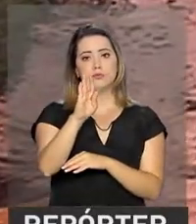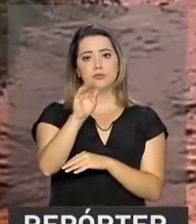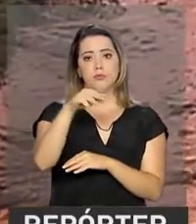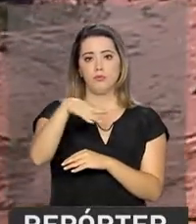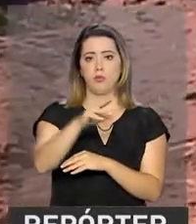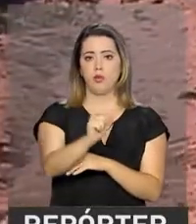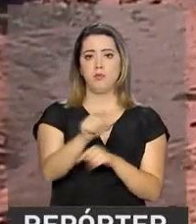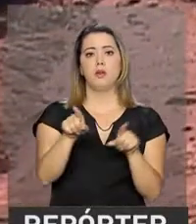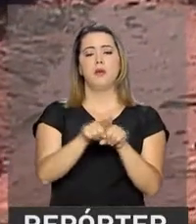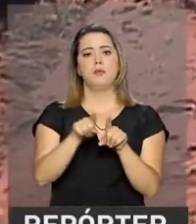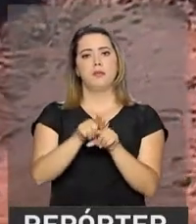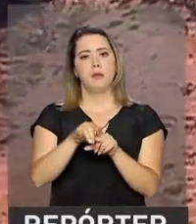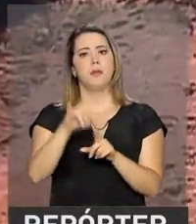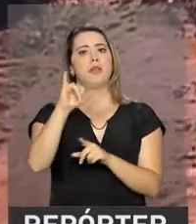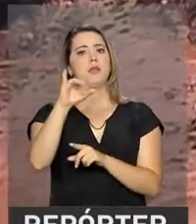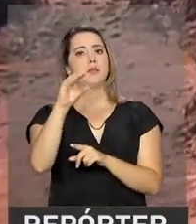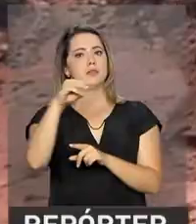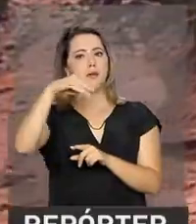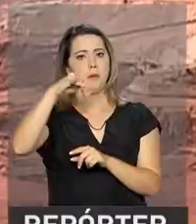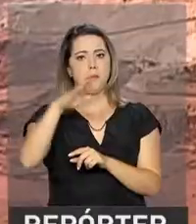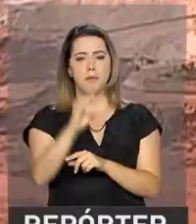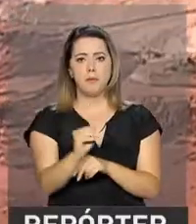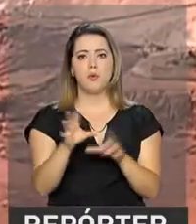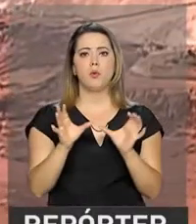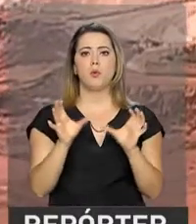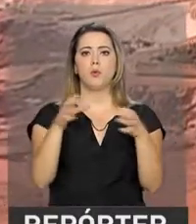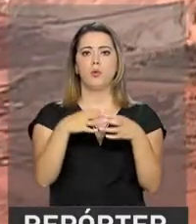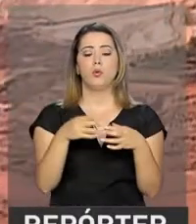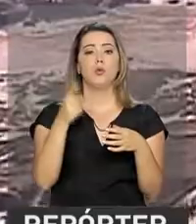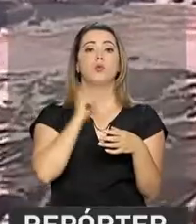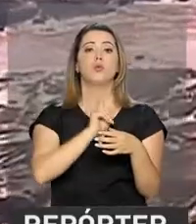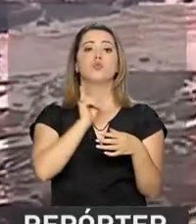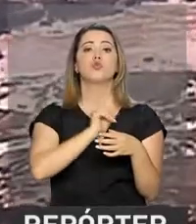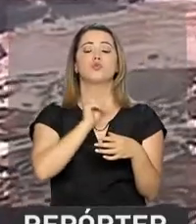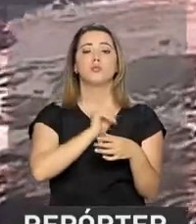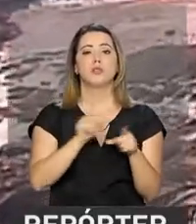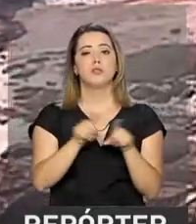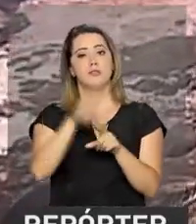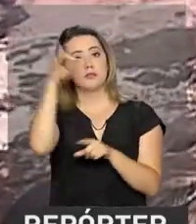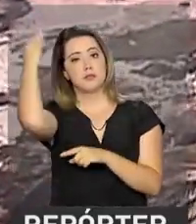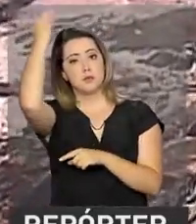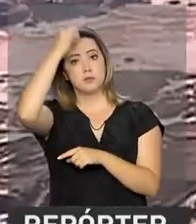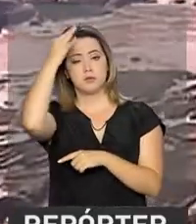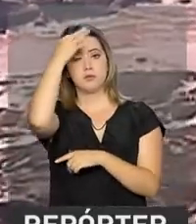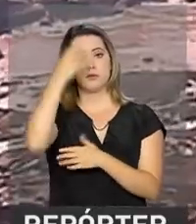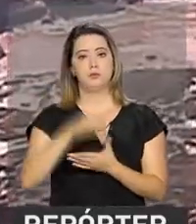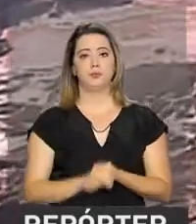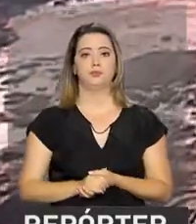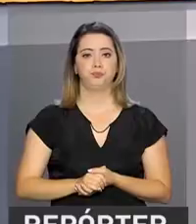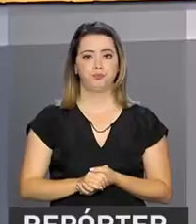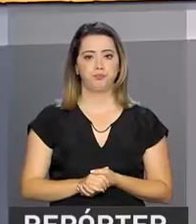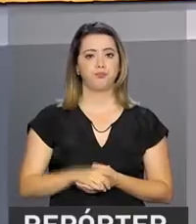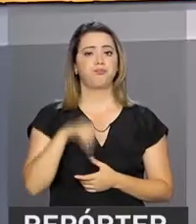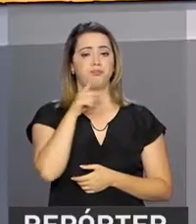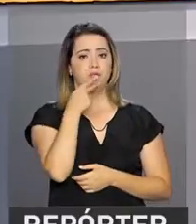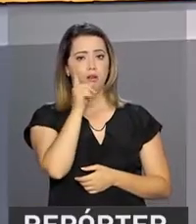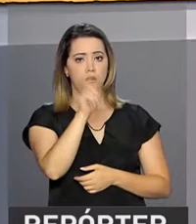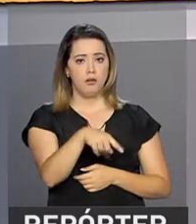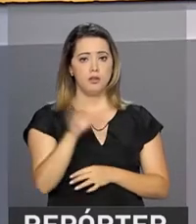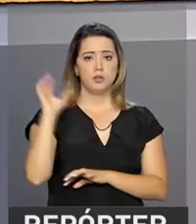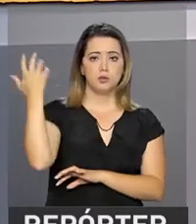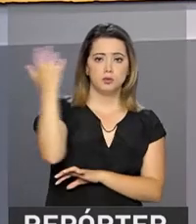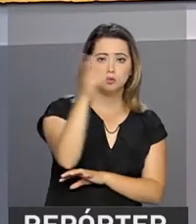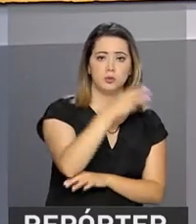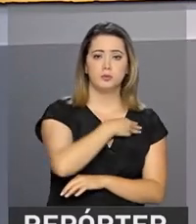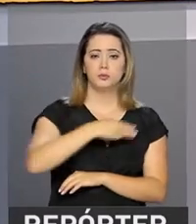multas aplicadas pelo cm bill e por órgãos ambientais de minas gerais e do espírito santo e ainda sobre meio ambiente